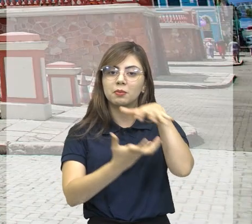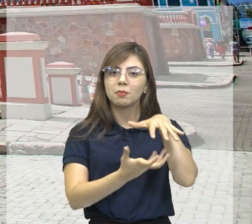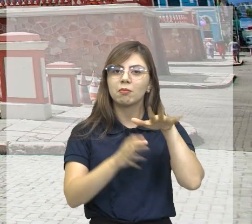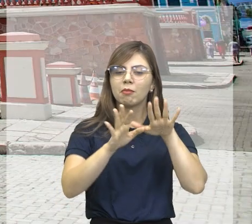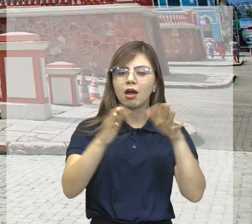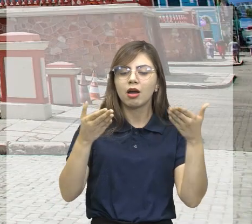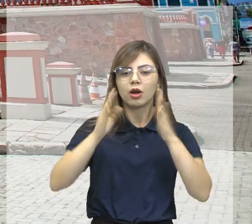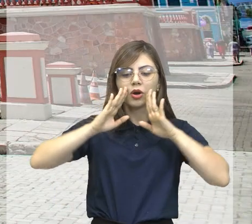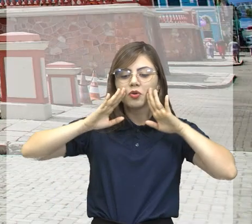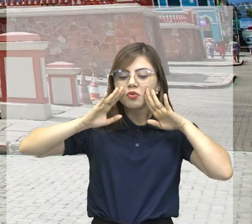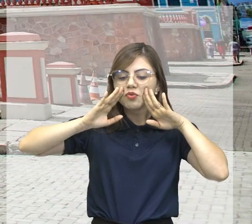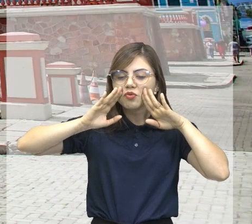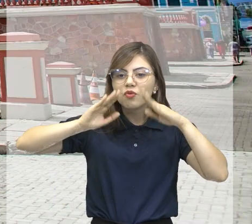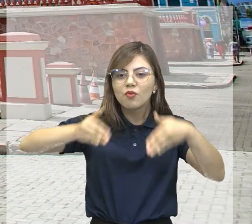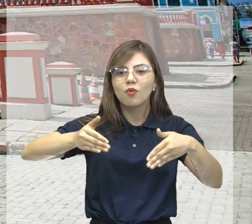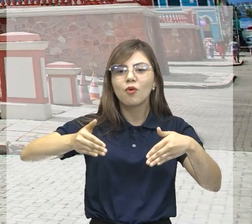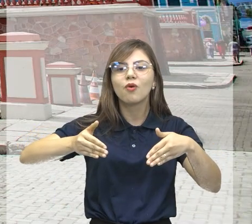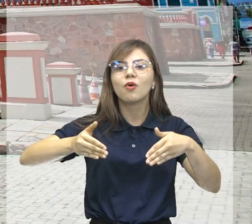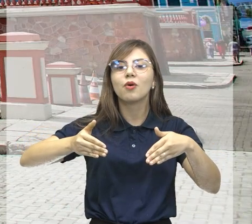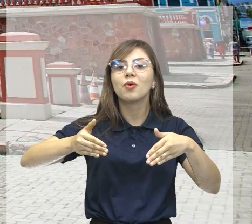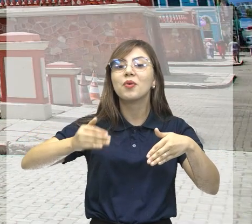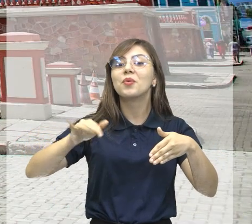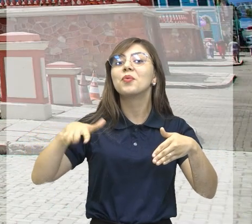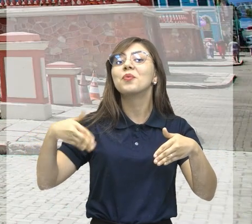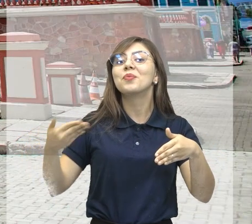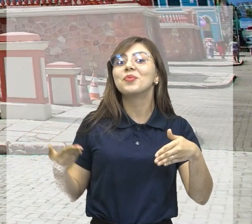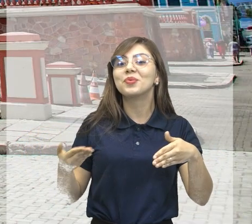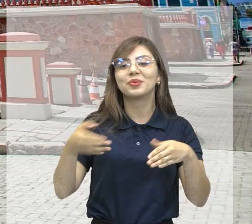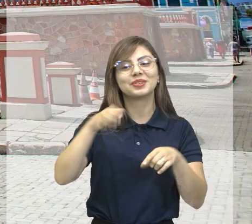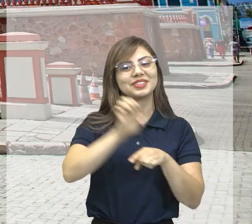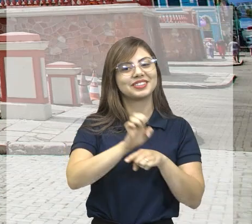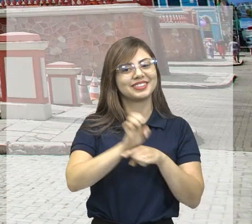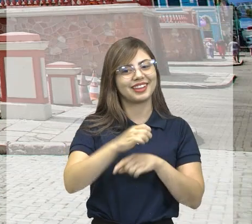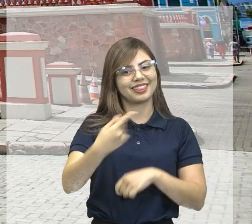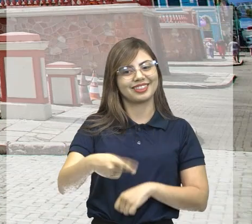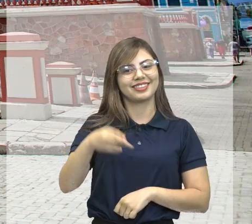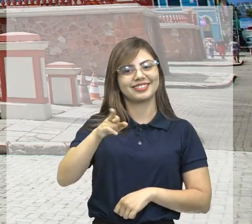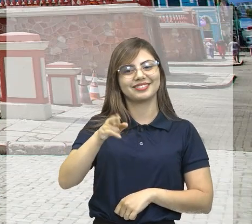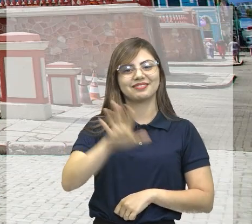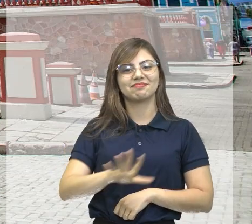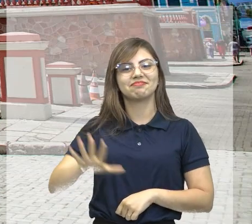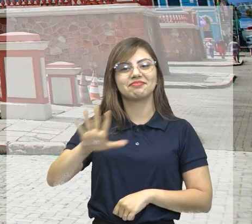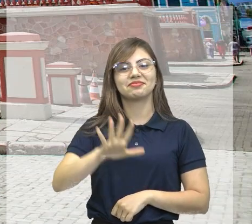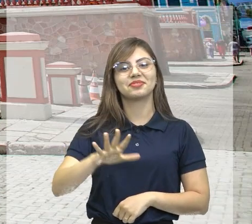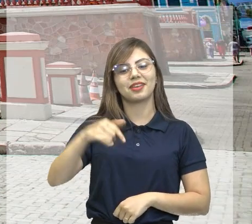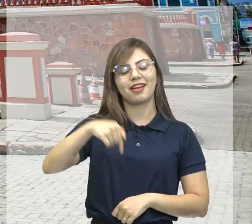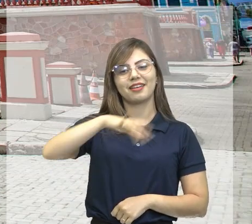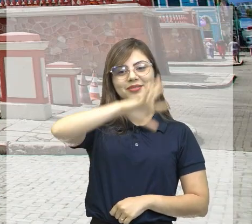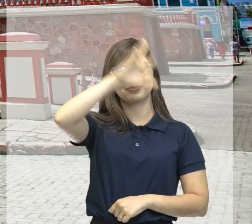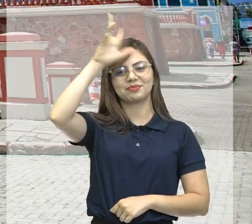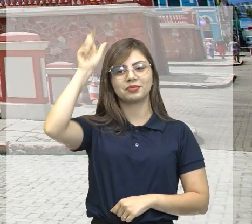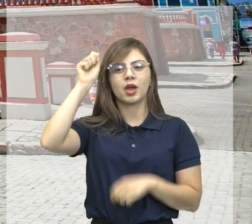agora no nosso âmbito aqui, do nosso estado, da nossa região, aqui